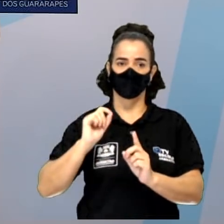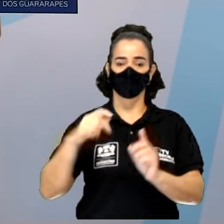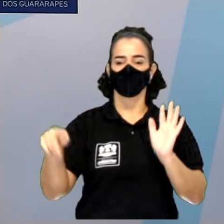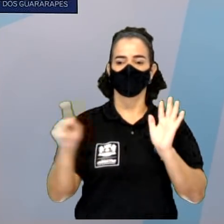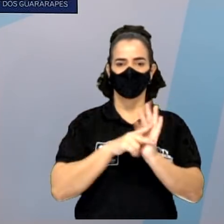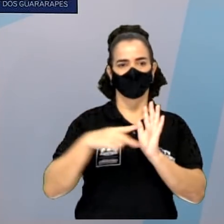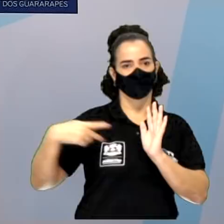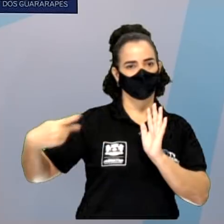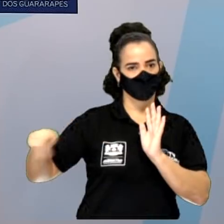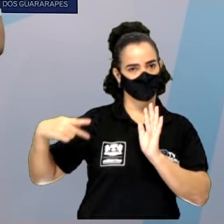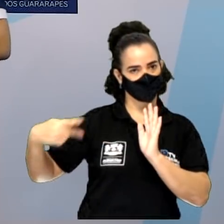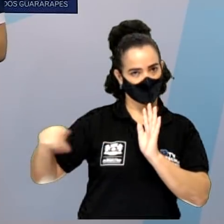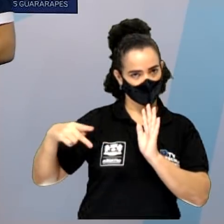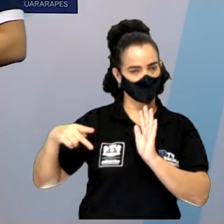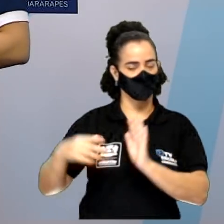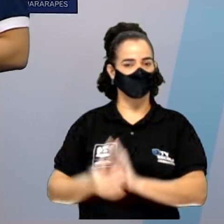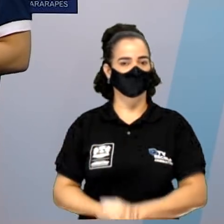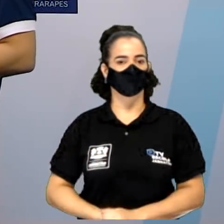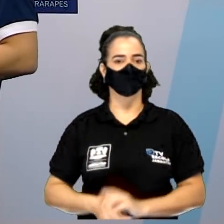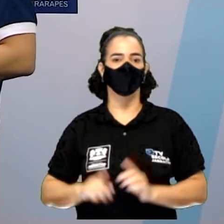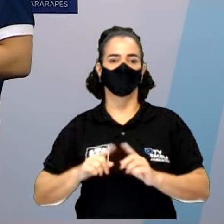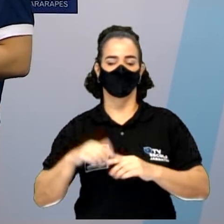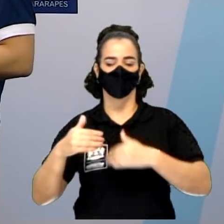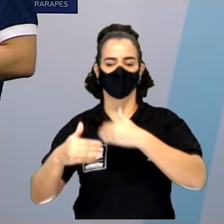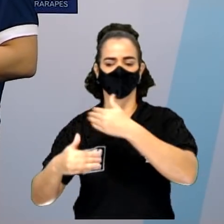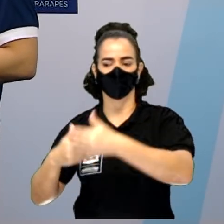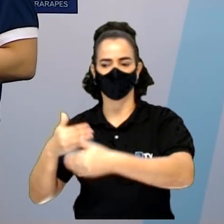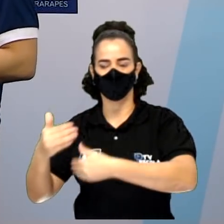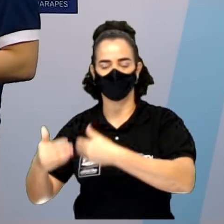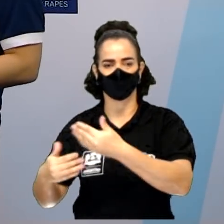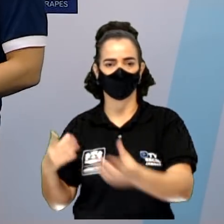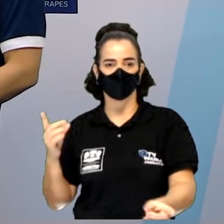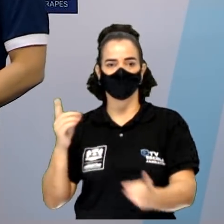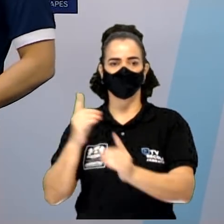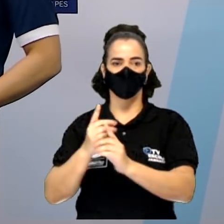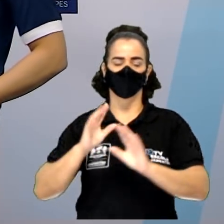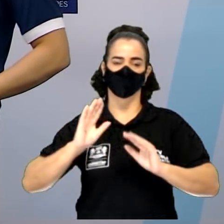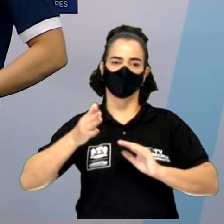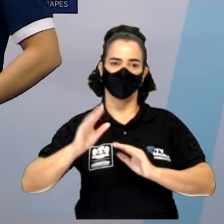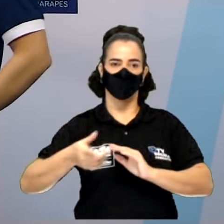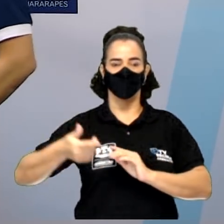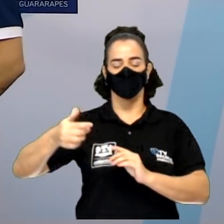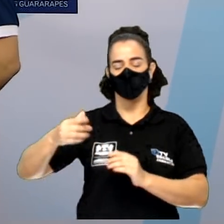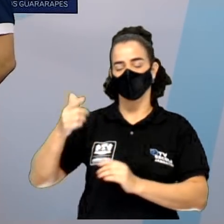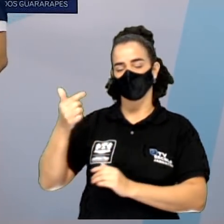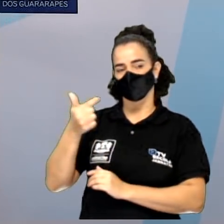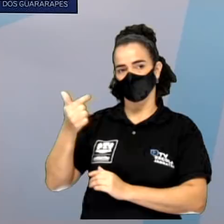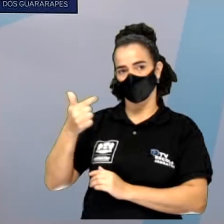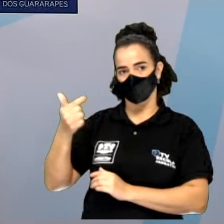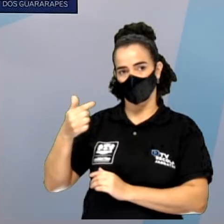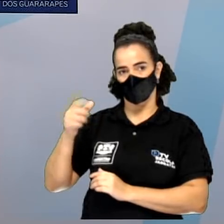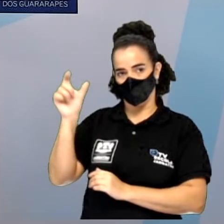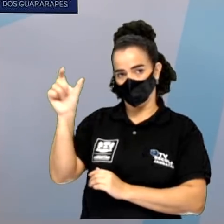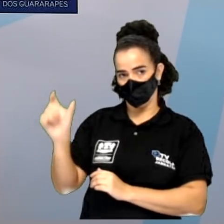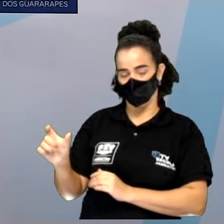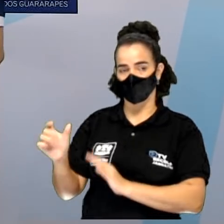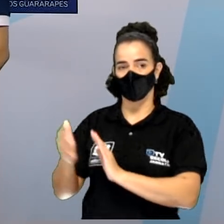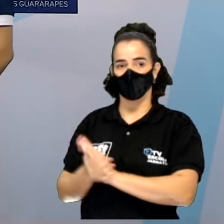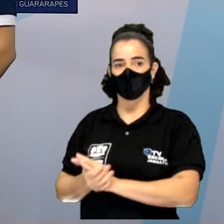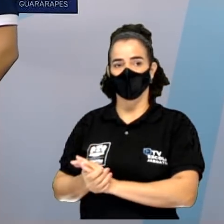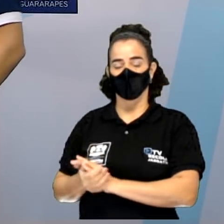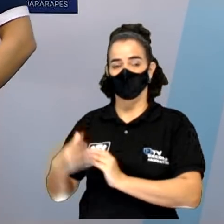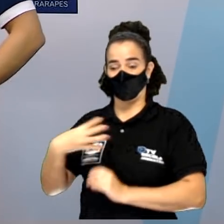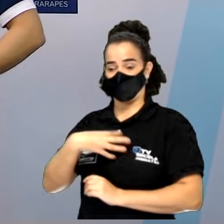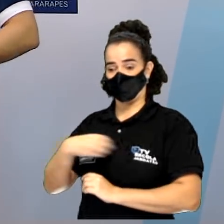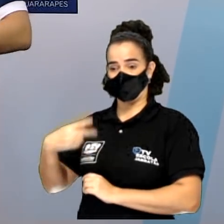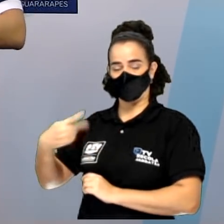Dragão, a protegida é dela. Mais adiante, a gente encontra já na segunda coluna aqui, ó, a filha da